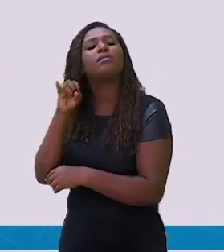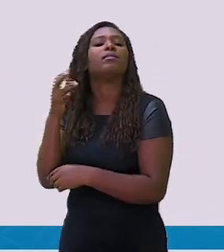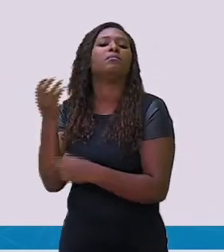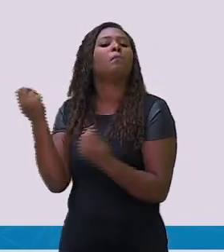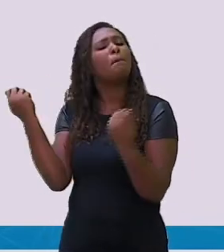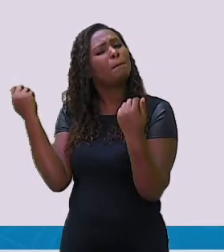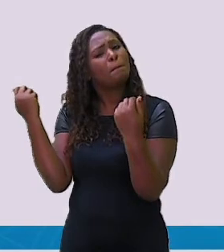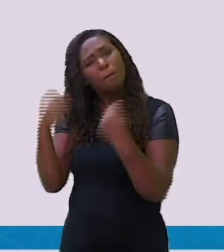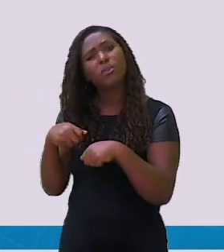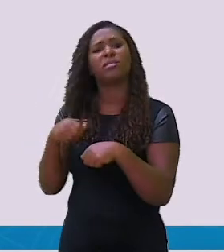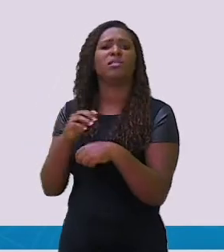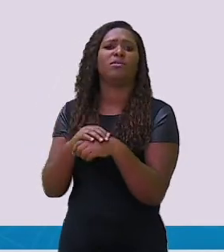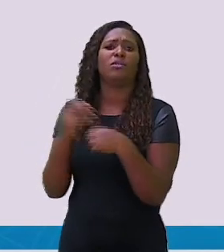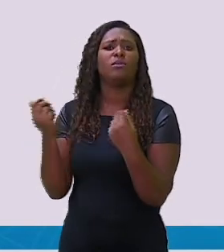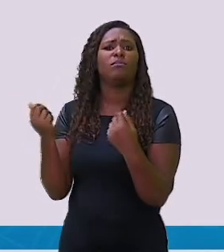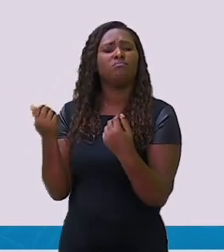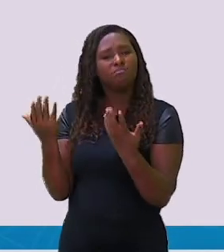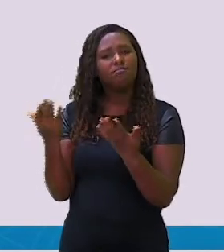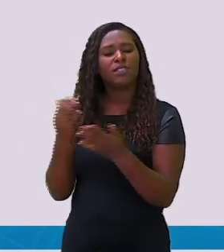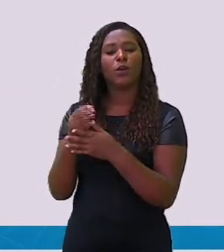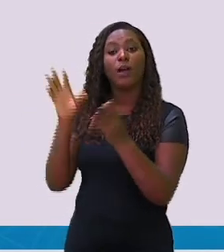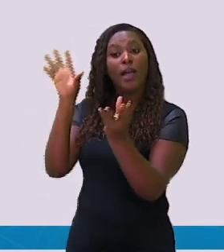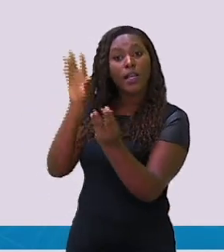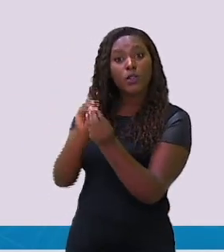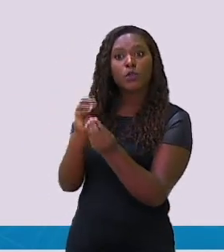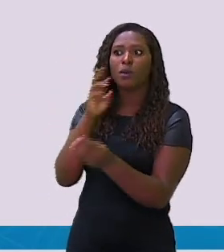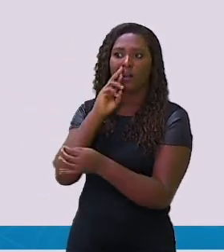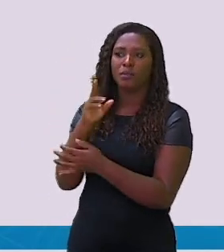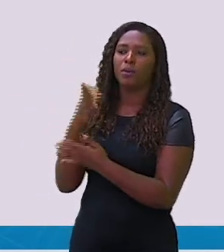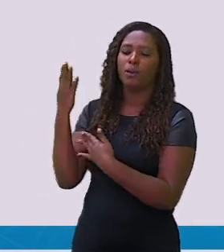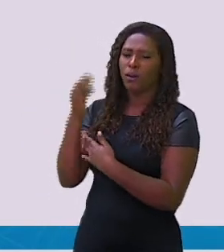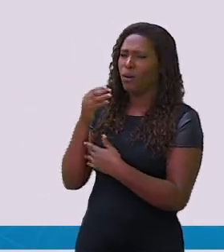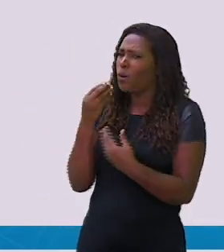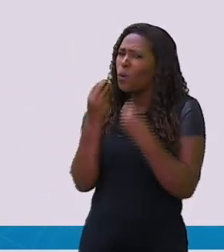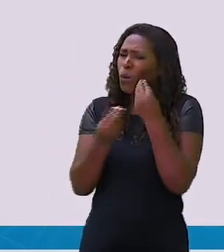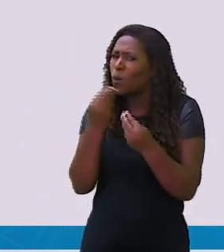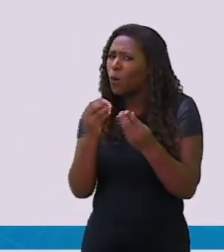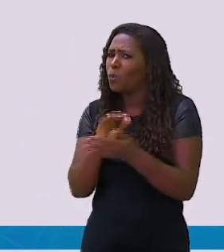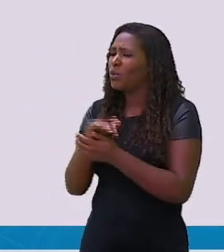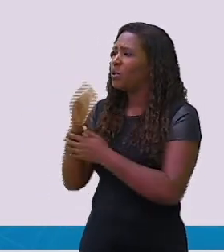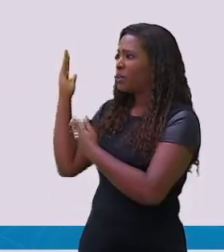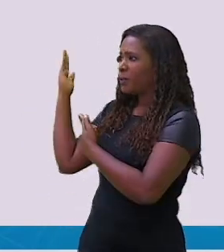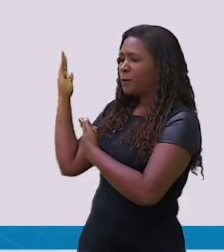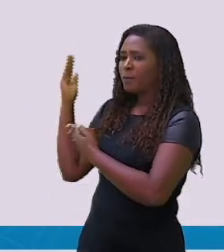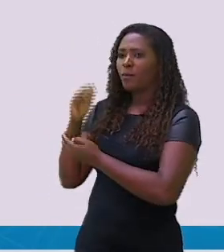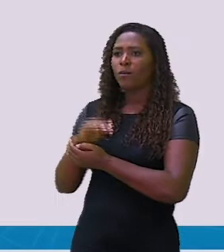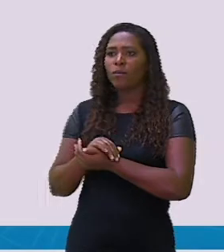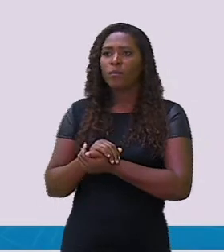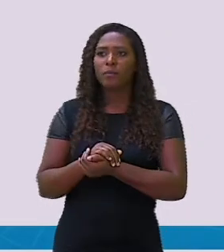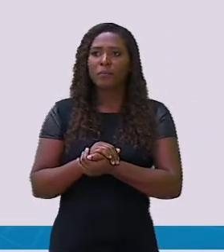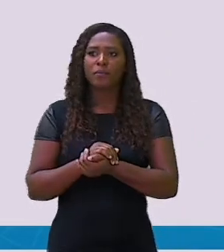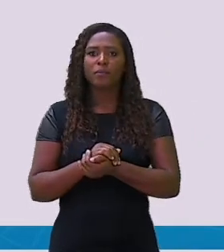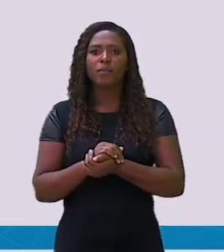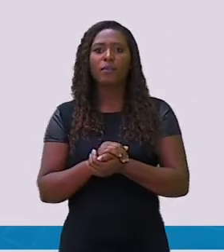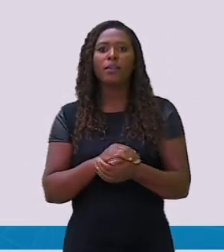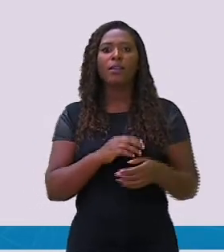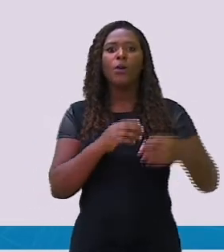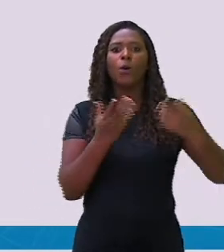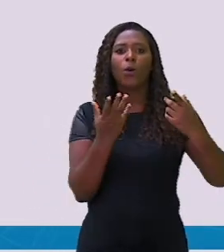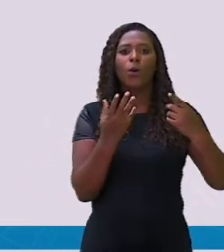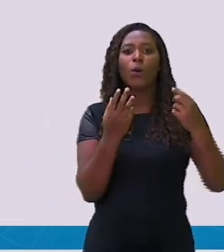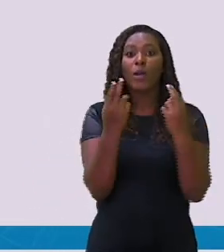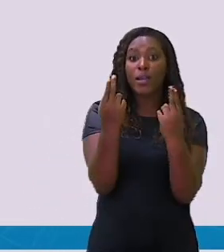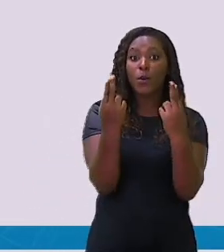aqui muito simples olha os denominadores são iguais Então vou conservar esse denominador